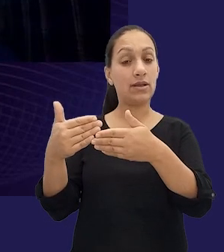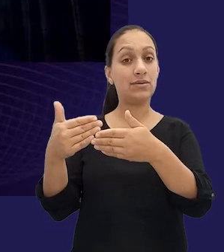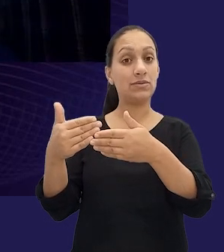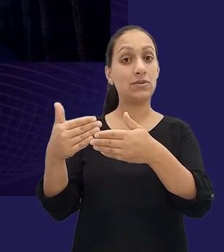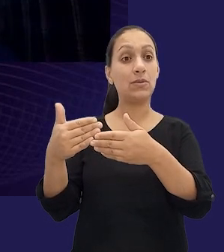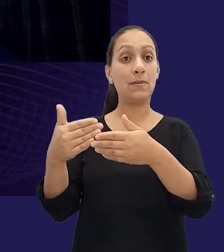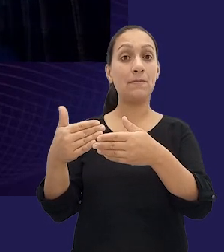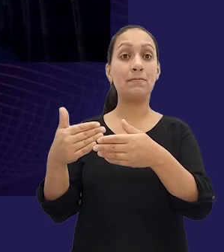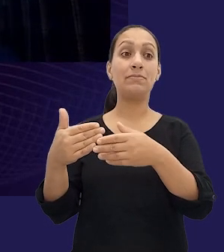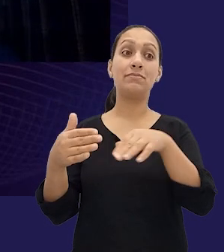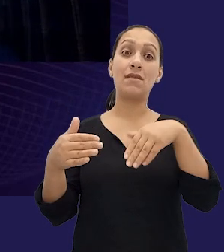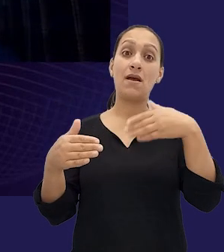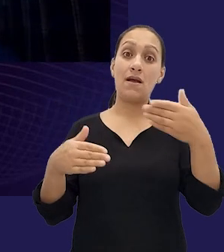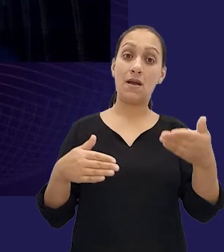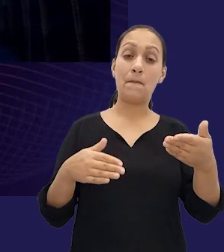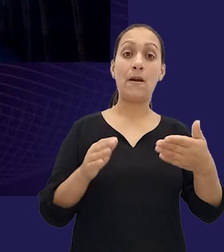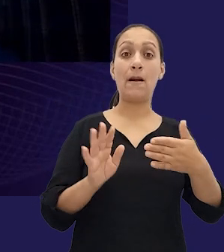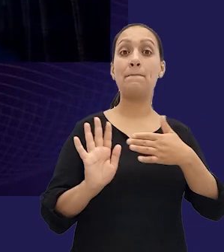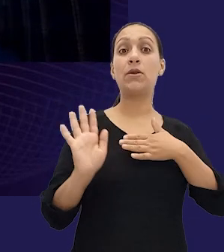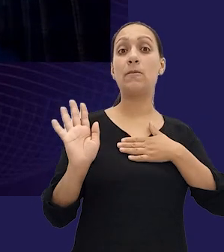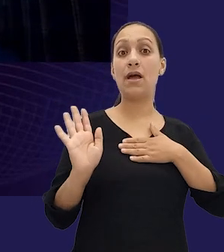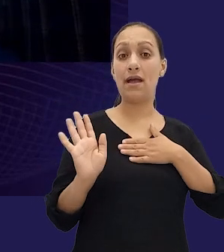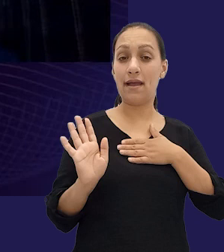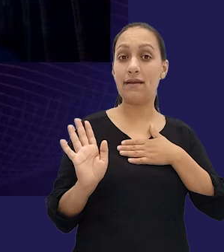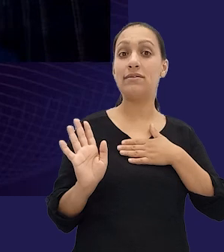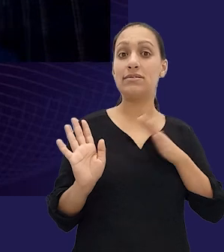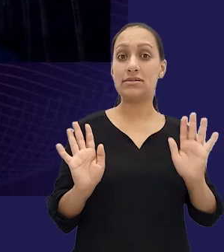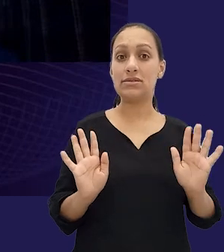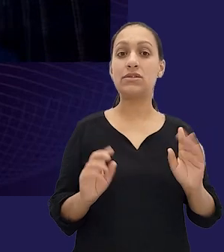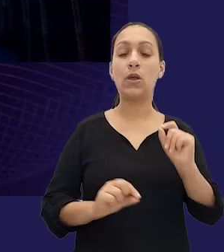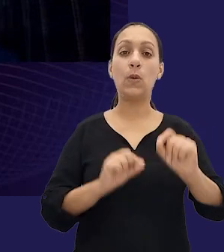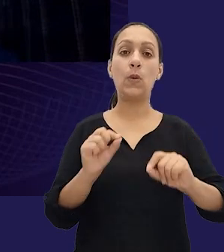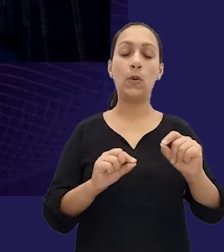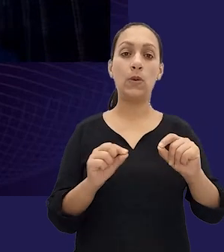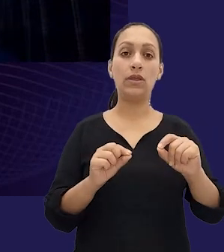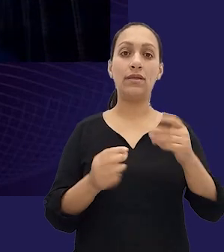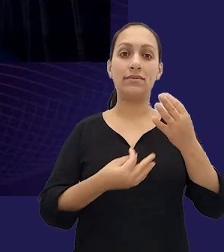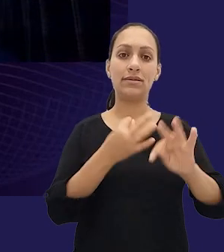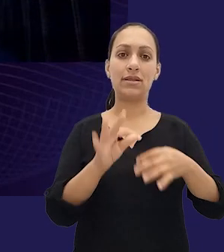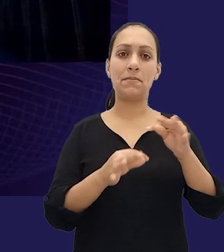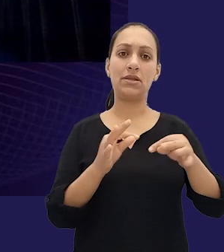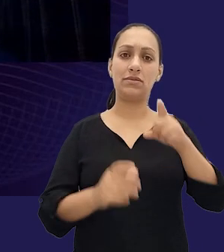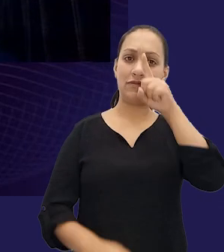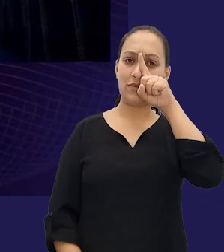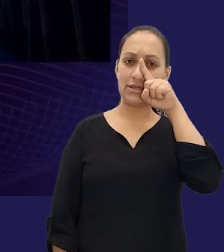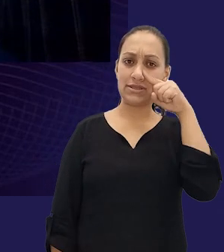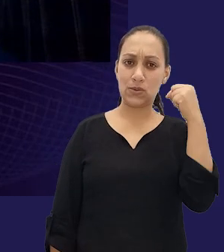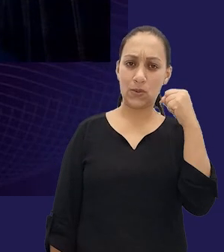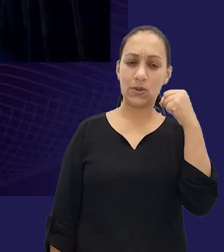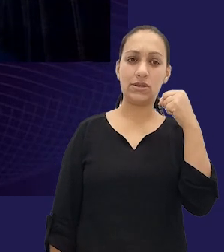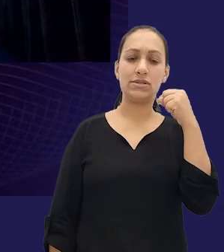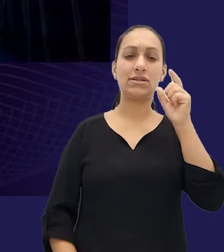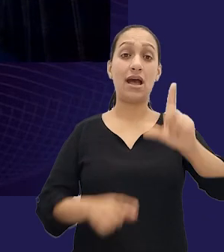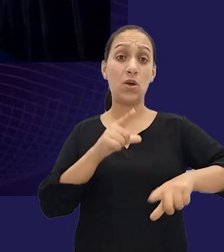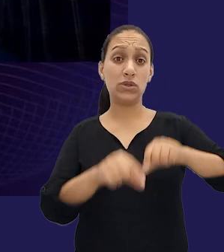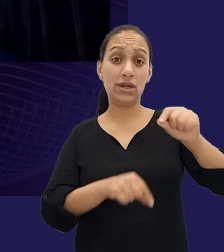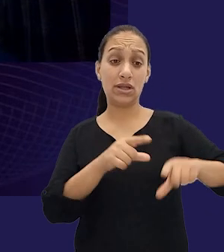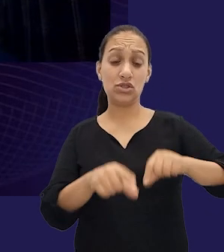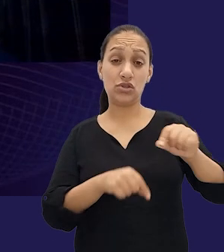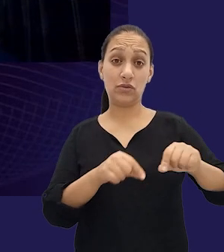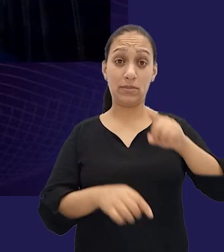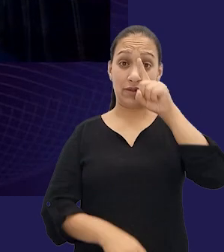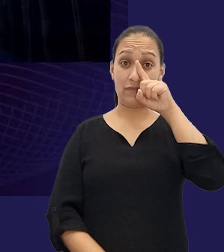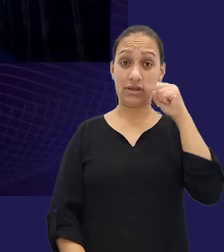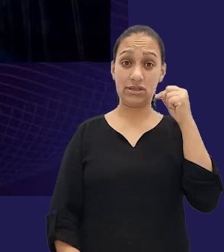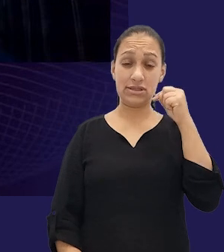para serem uma promessa, digamos assim, no que diz respeito a tratamento de infecções, tratamentos alternativos para